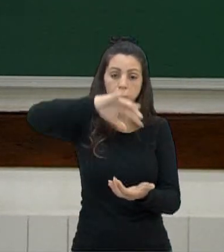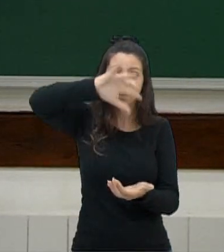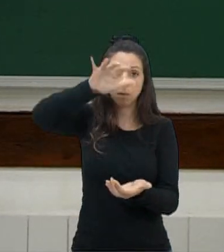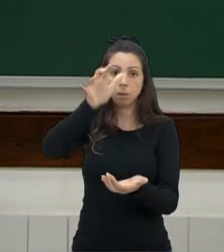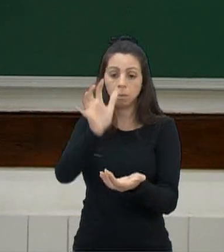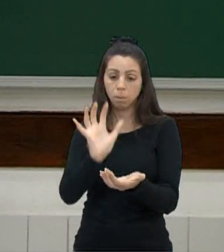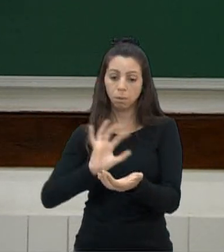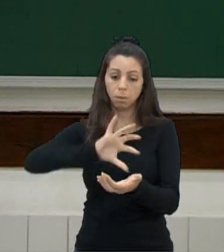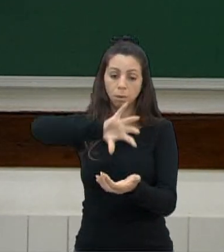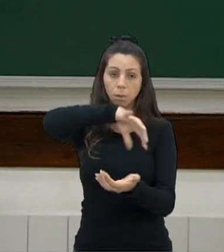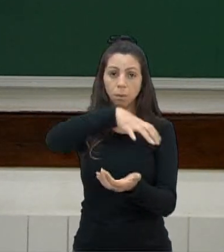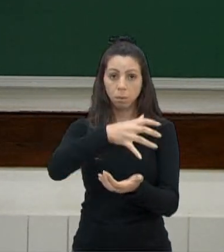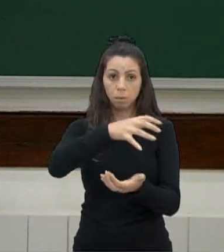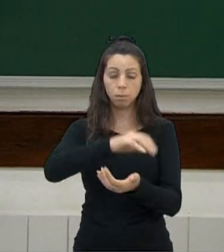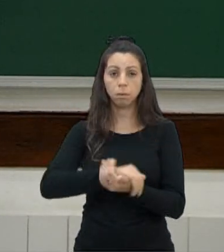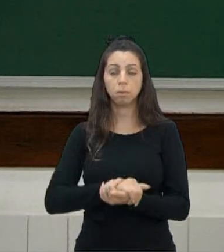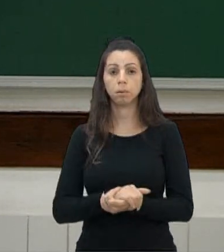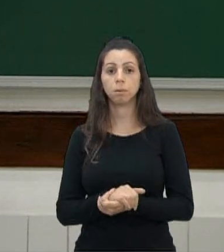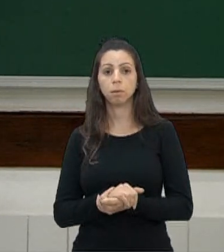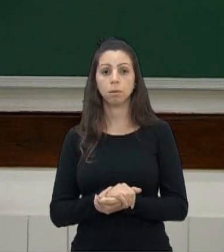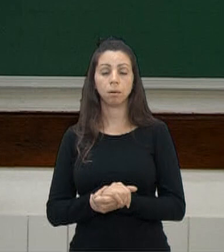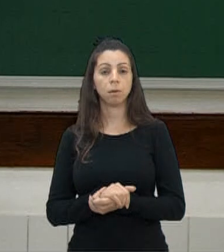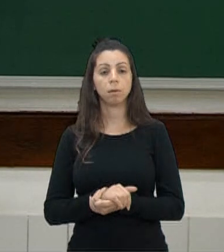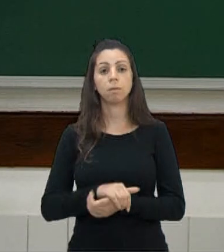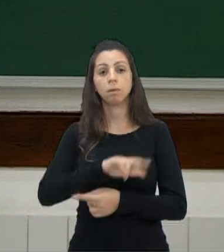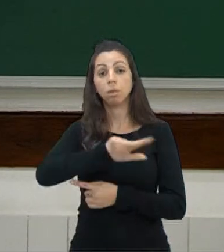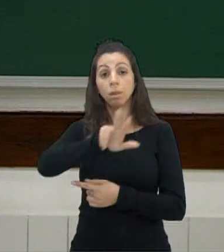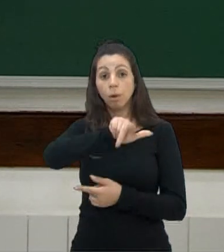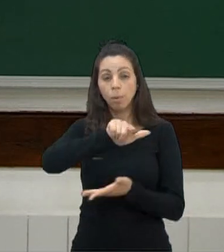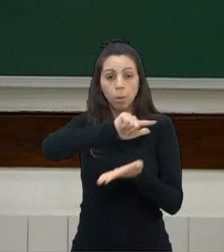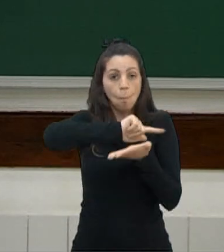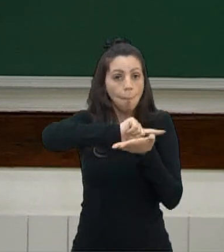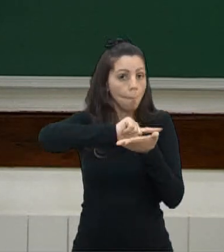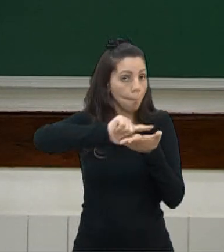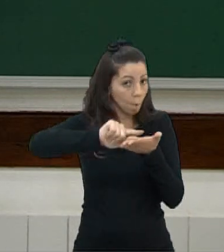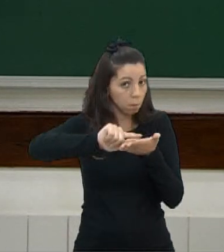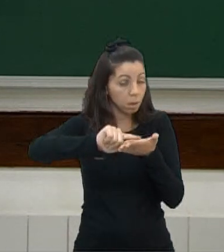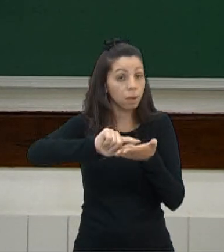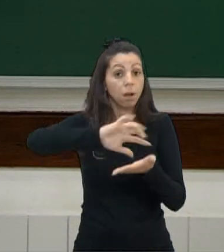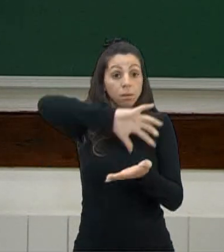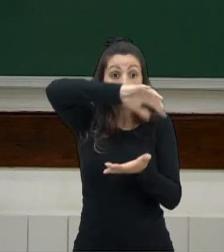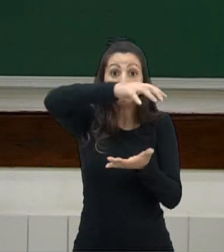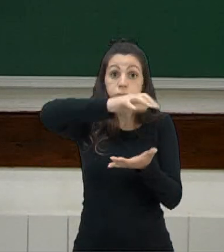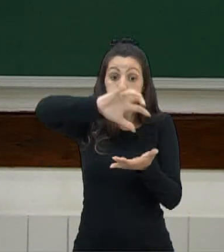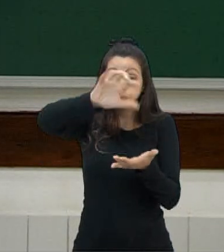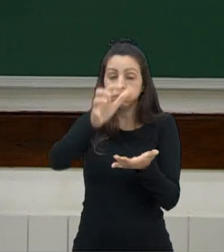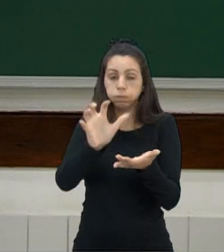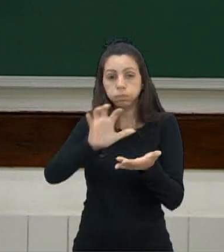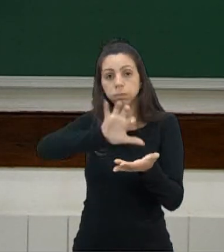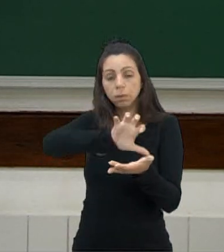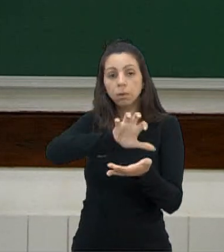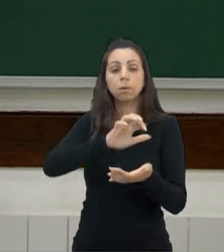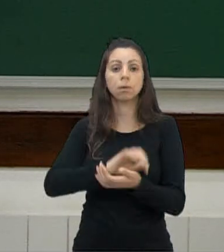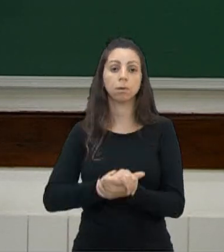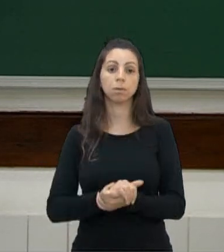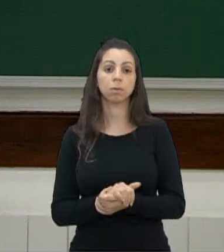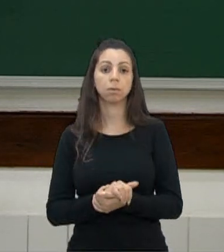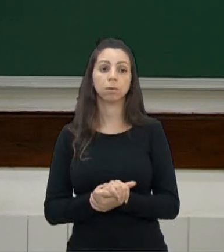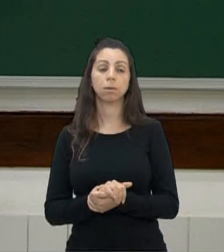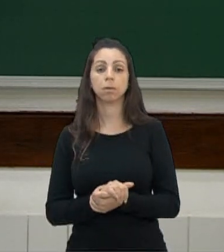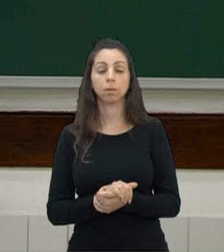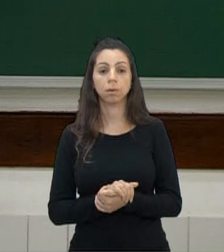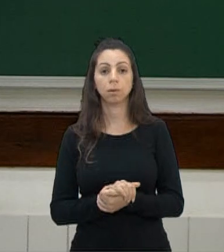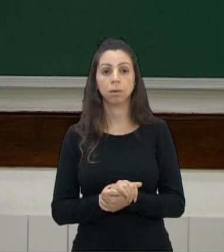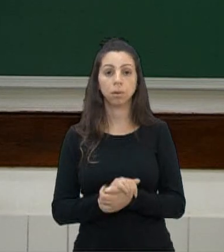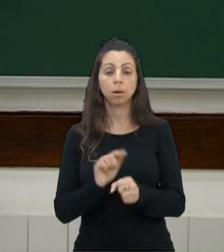toda irregular, repleta de irregularidades. E a essas irregularidades se dão devido à forma do nosso planeta, que